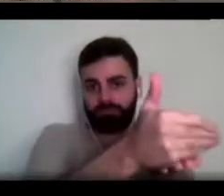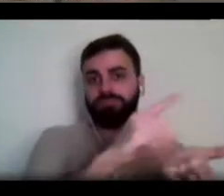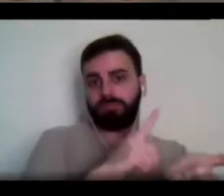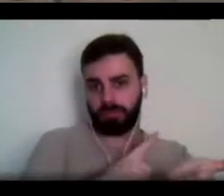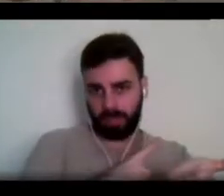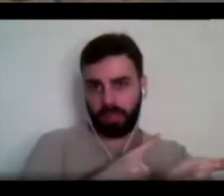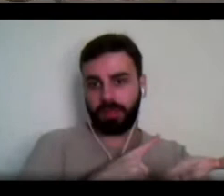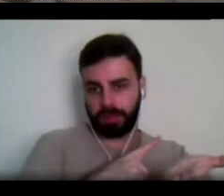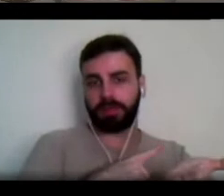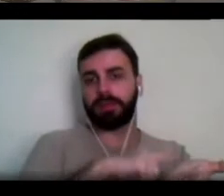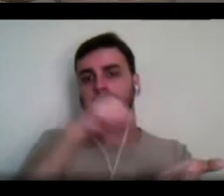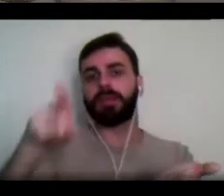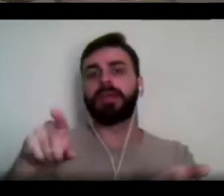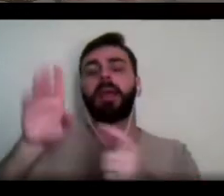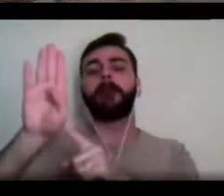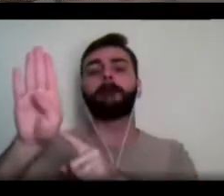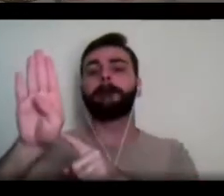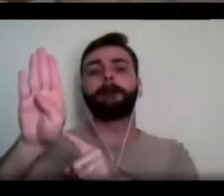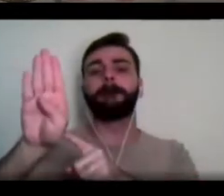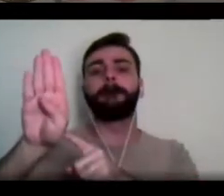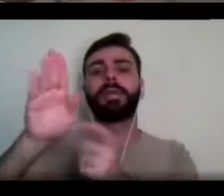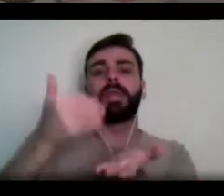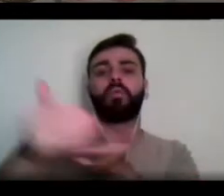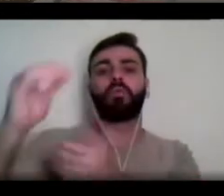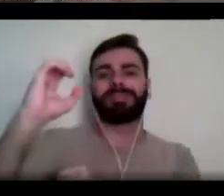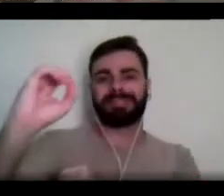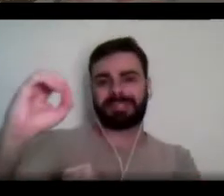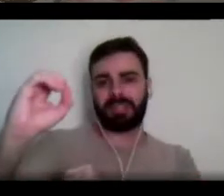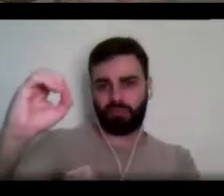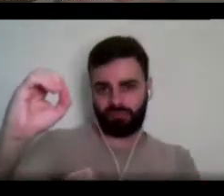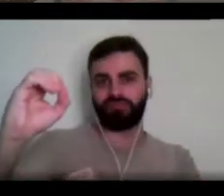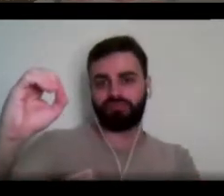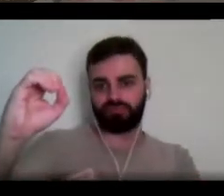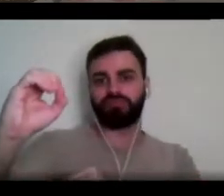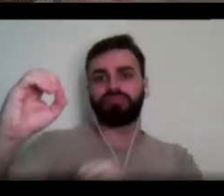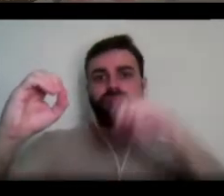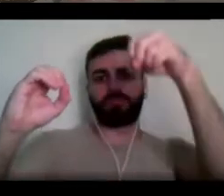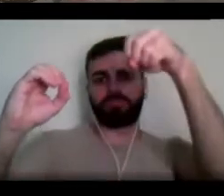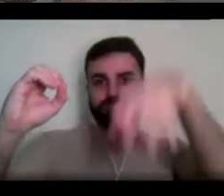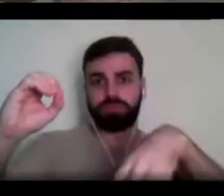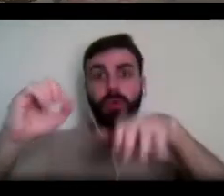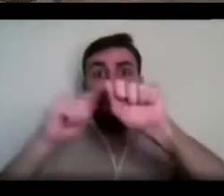e a bola B parte do repouso. Então, sempre a bola A